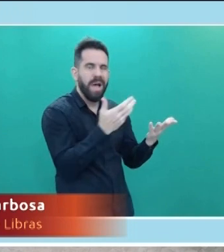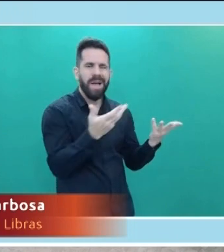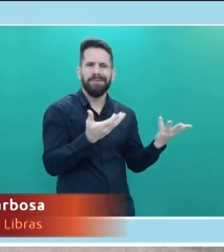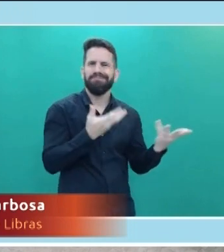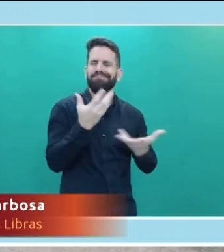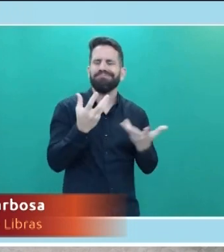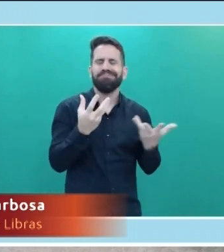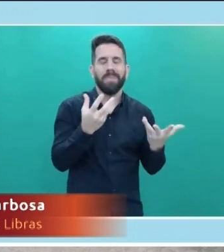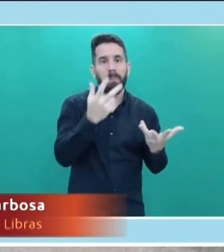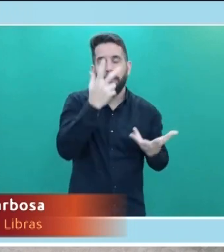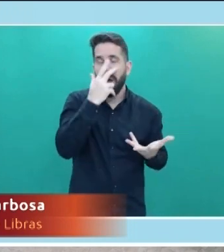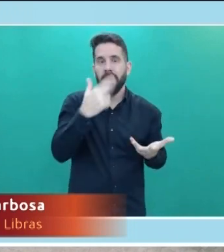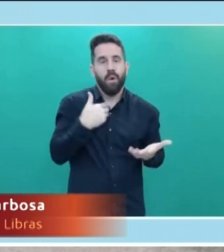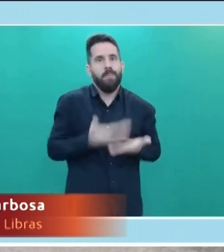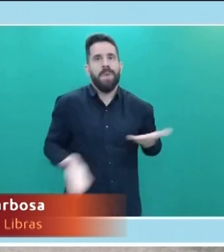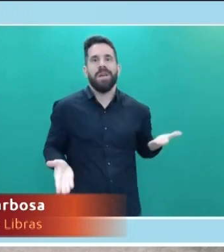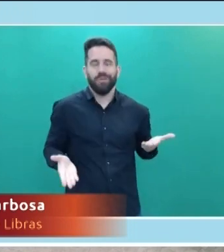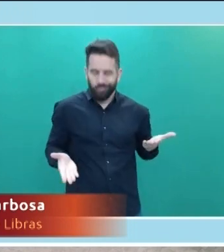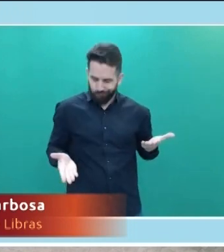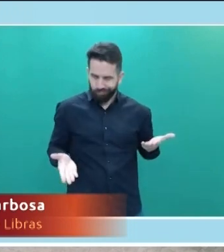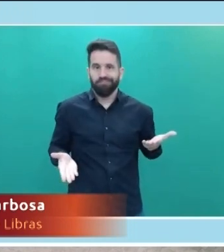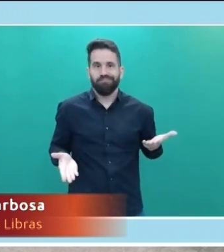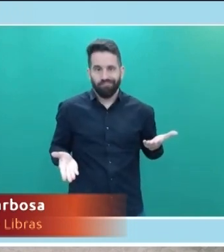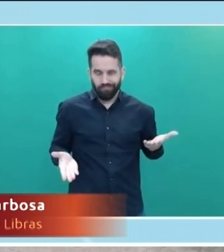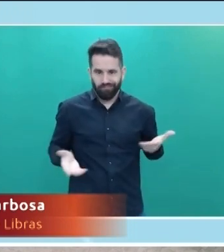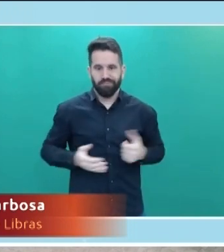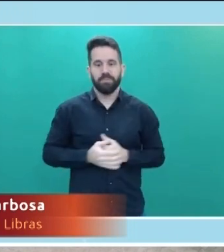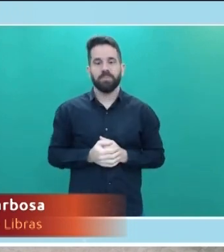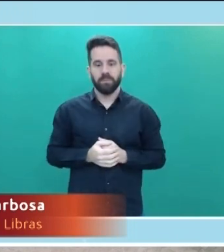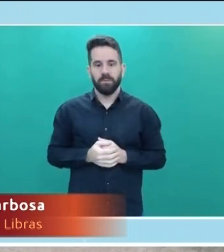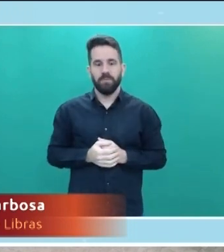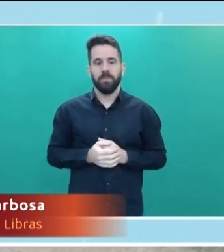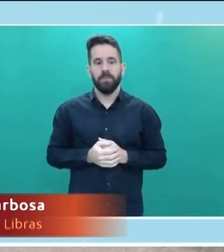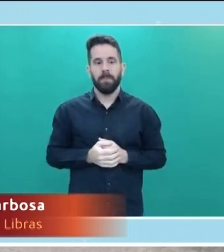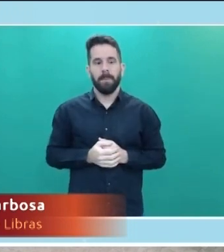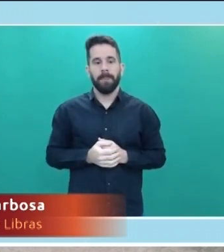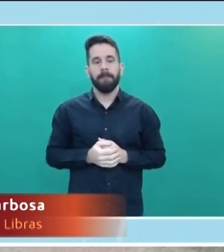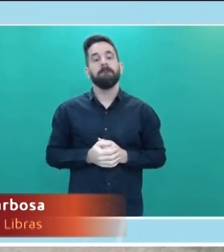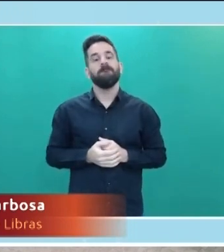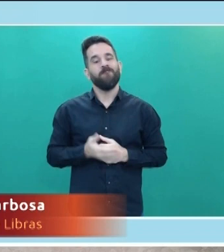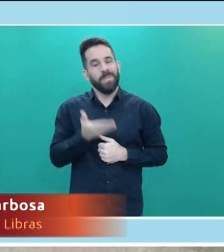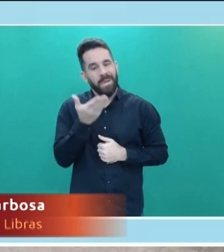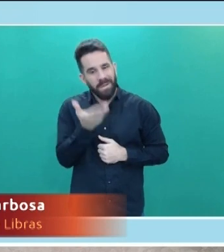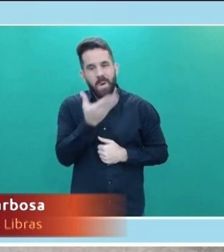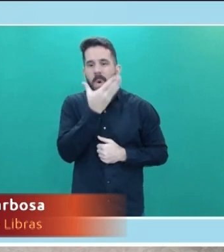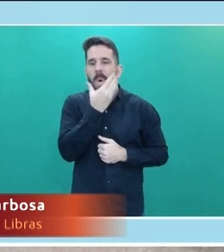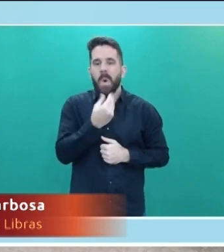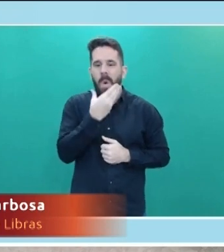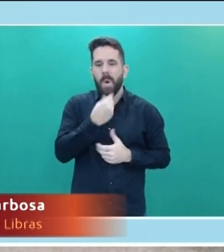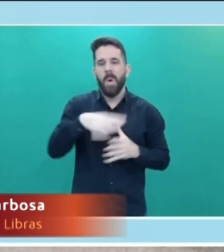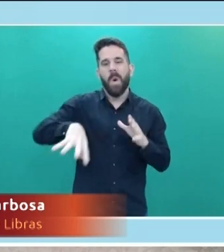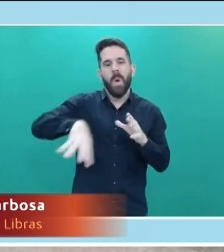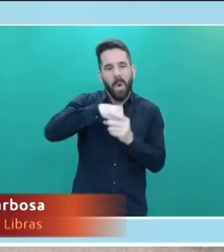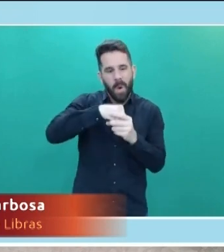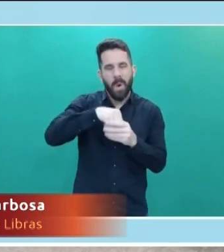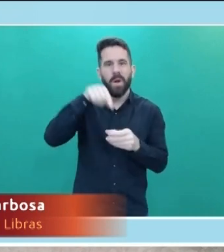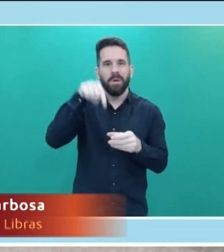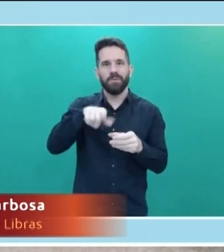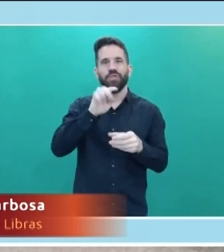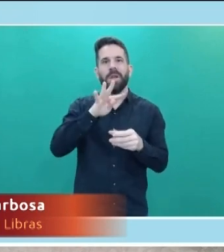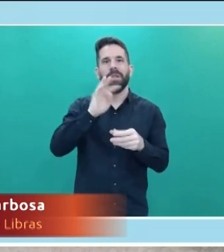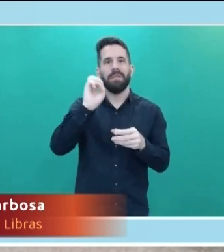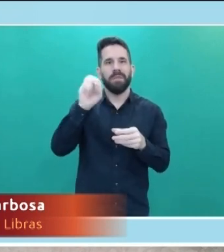relacionam e se inserem dentro dessa comunidade digital, dessa subcultura, que é uma subcultura, na verdade,